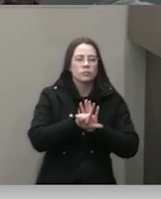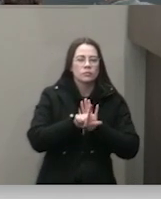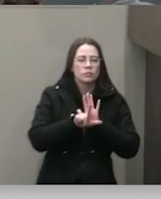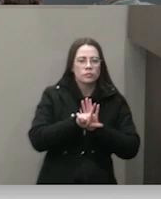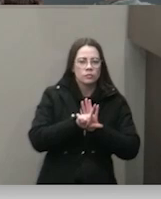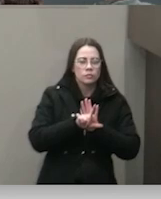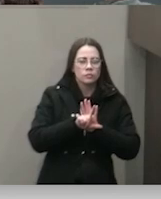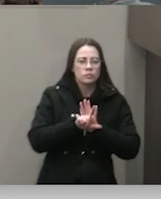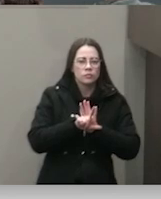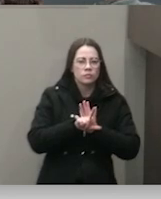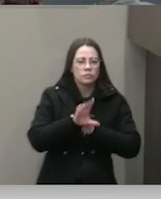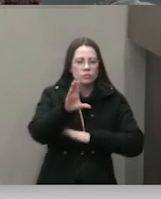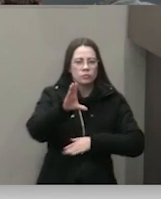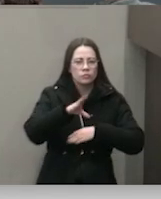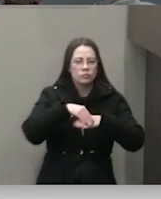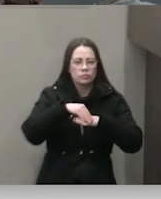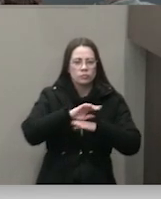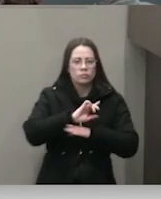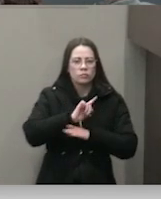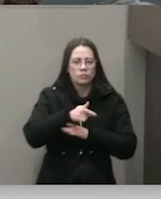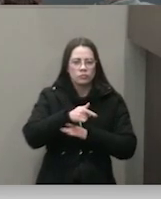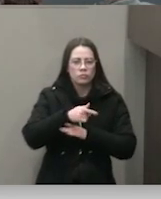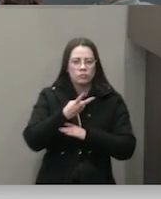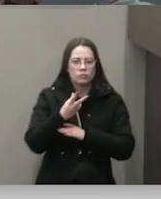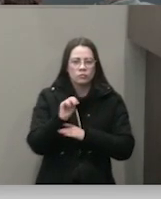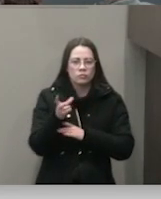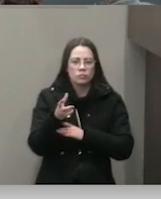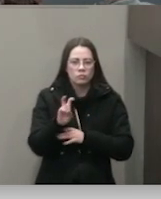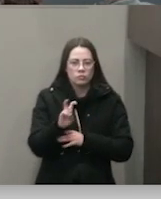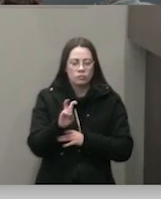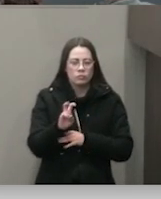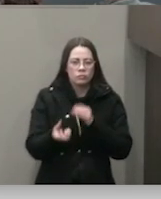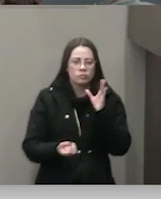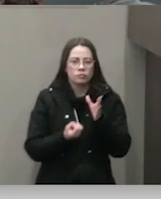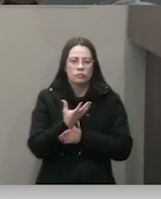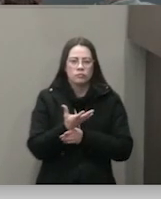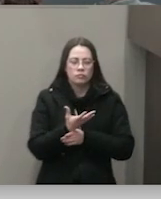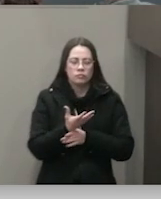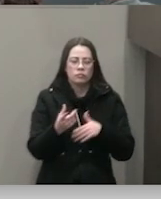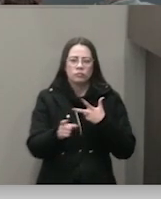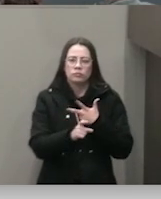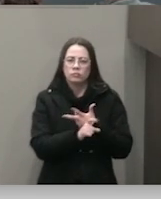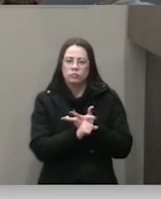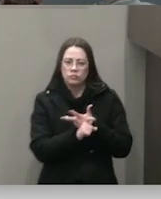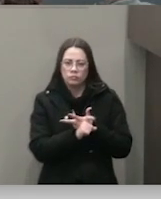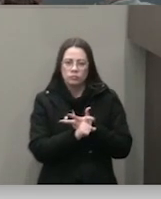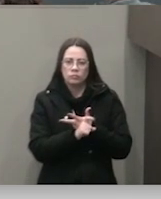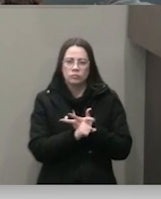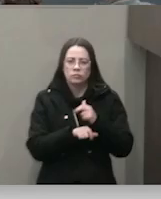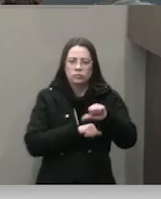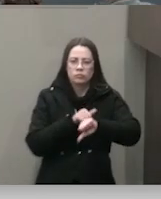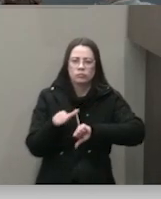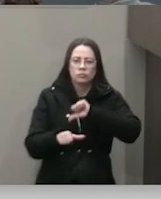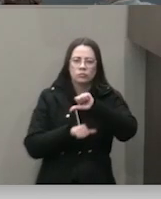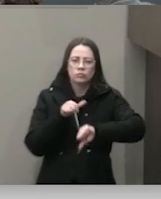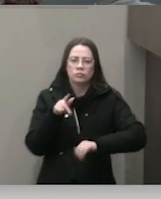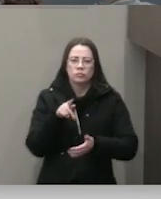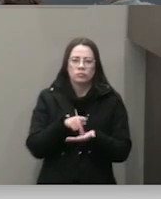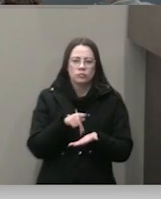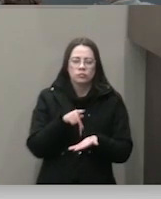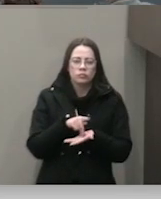número 17 de 2025, de autoria do Poder Executivo, que dispõe sobre, que ele altera, na